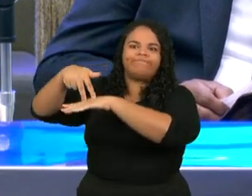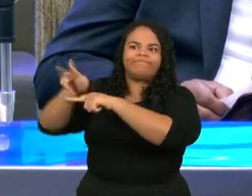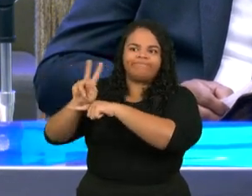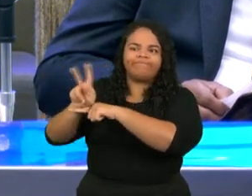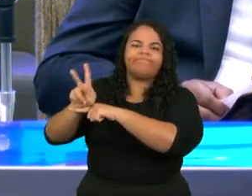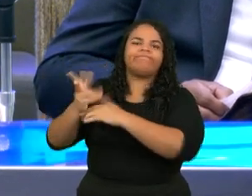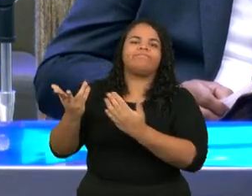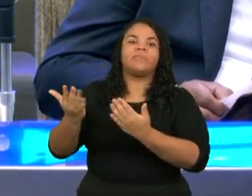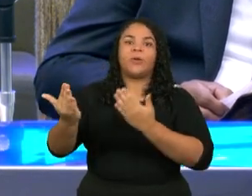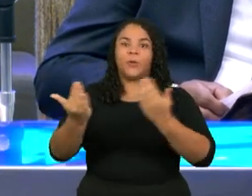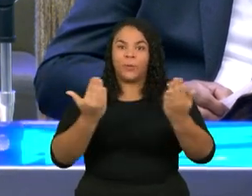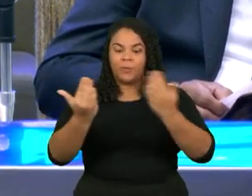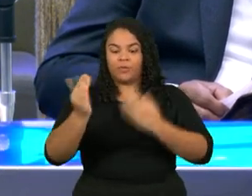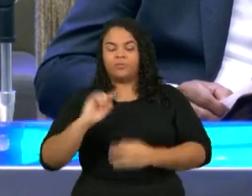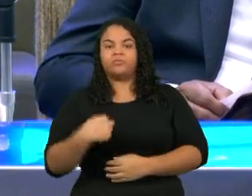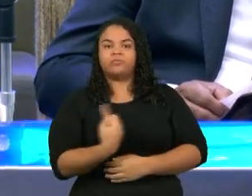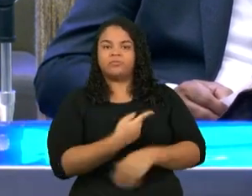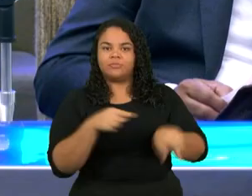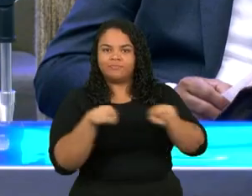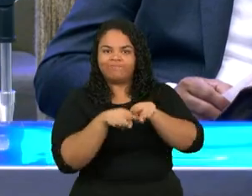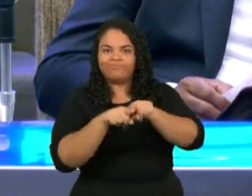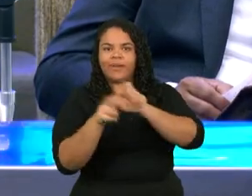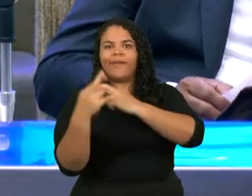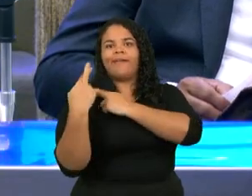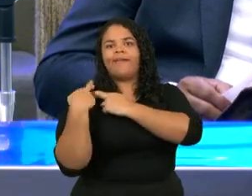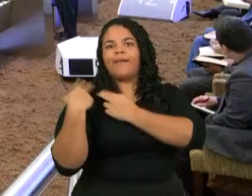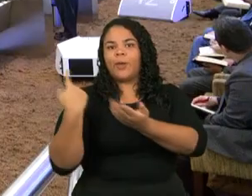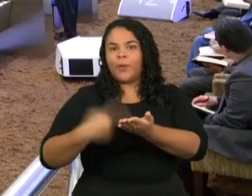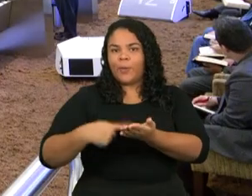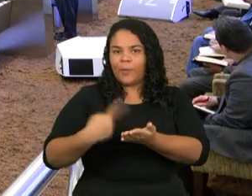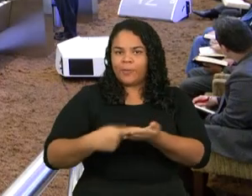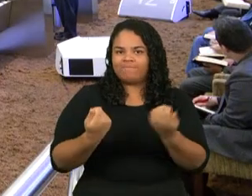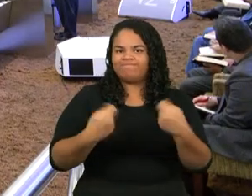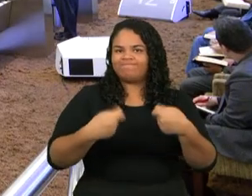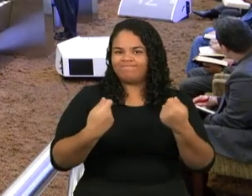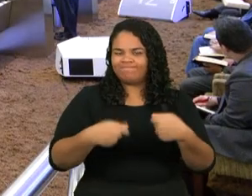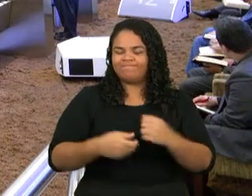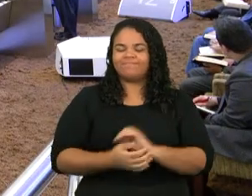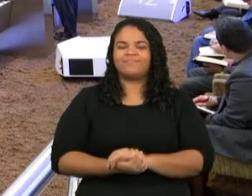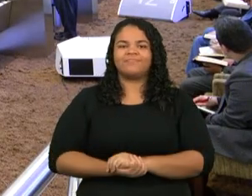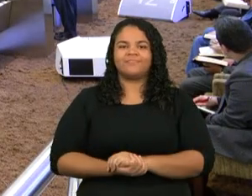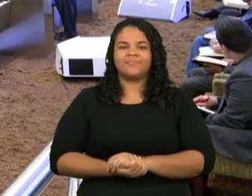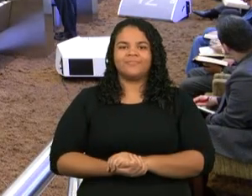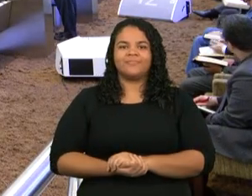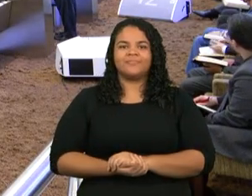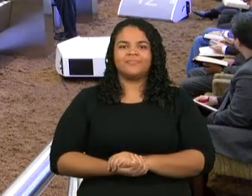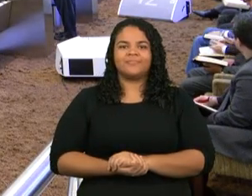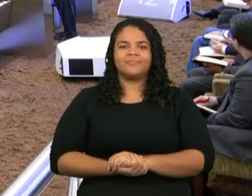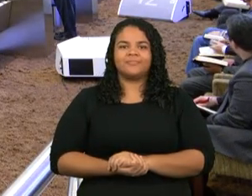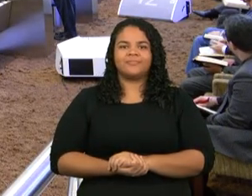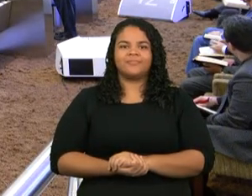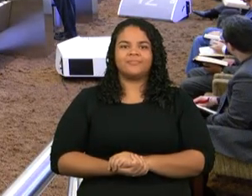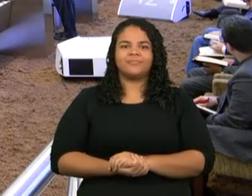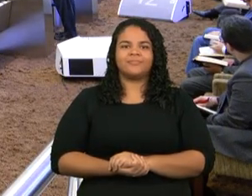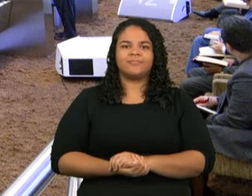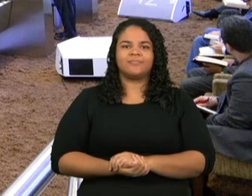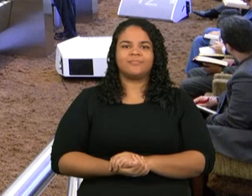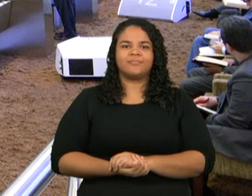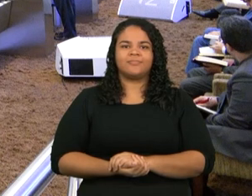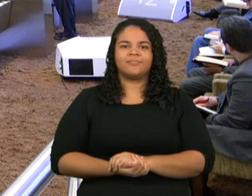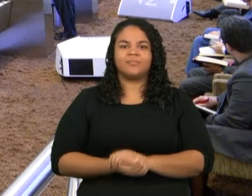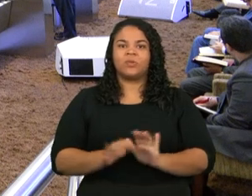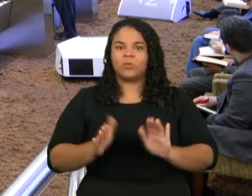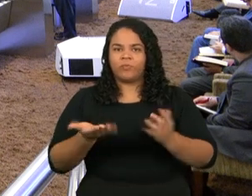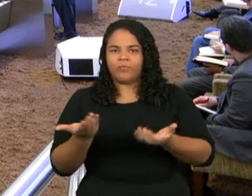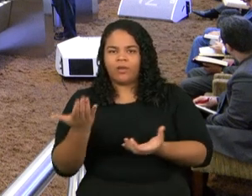é a nossa responsabilidade o nosso compromisso não é isso tem um lar casar ter um